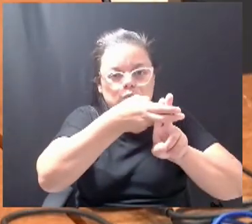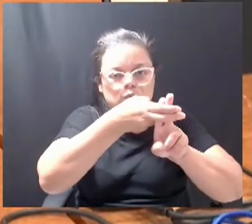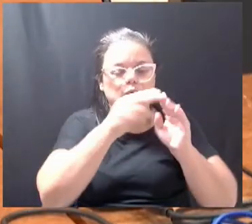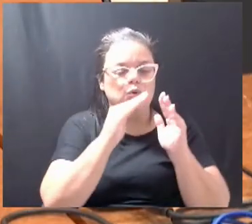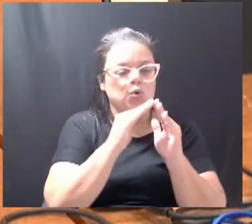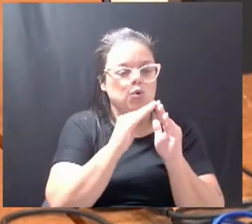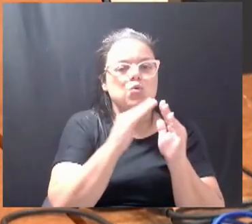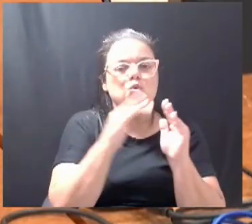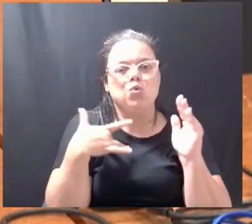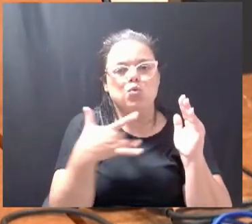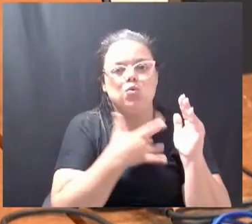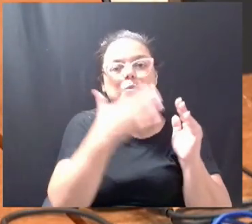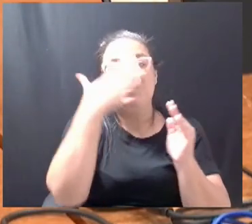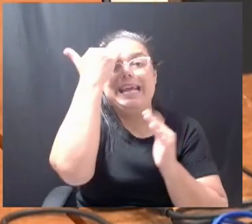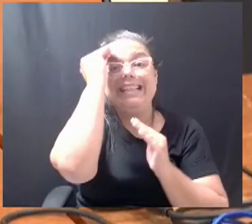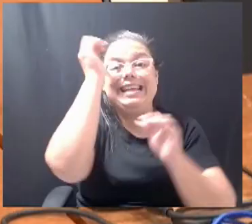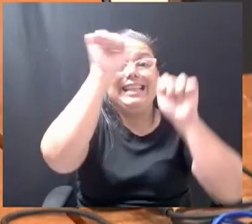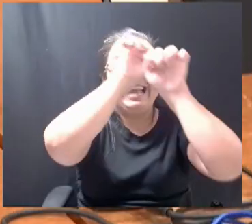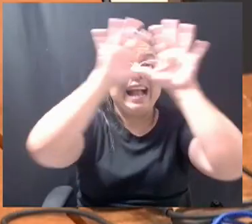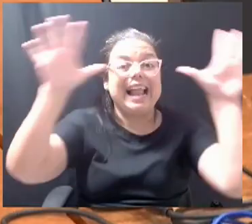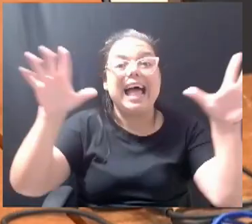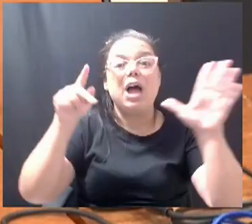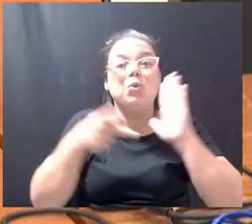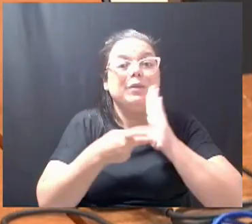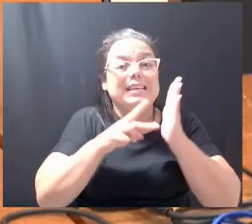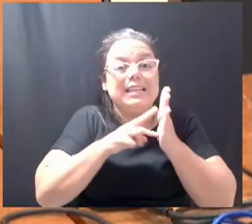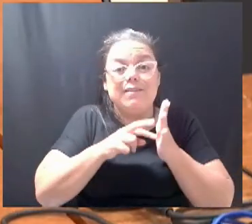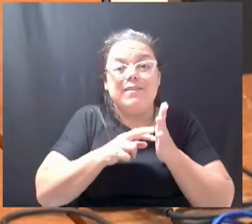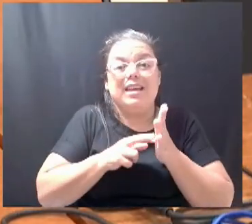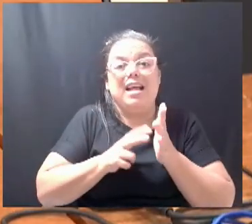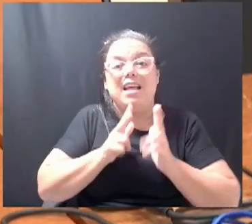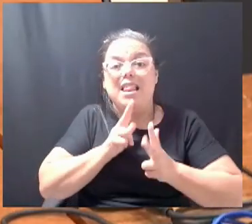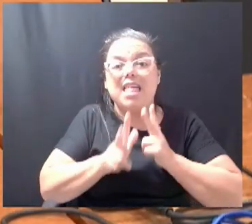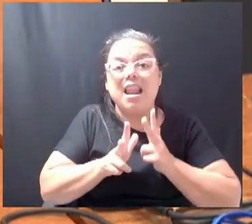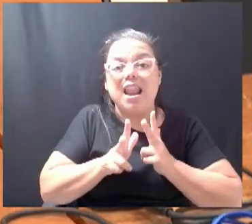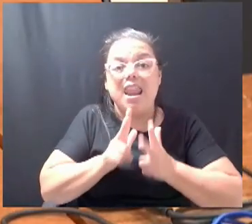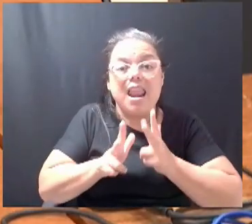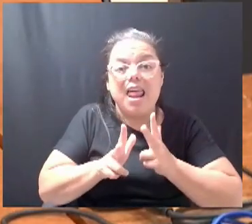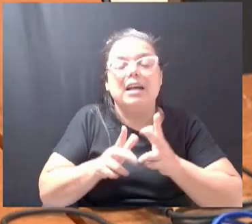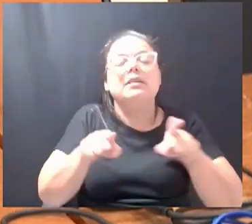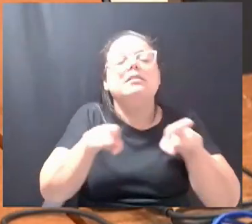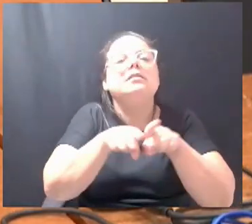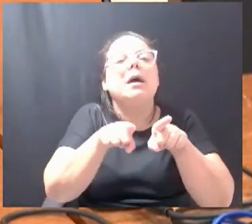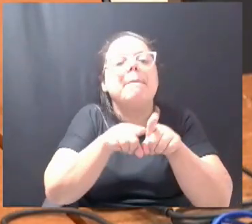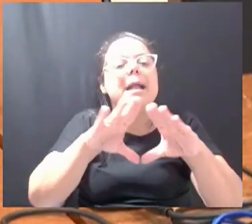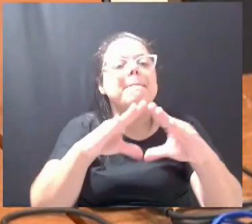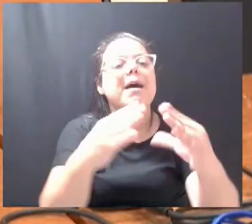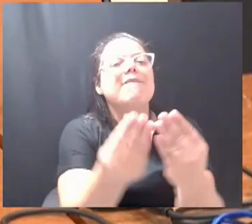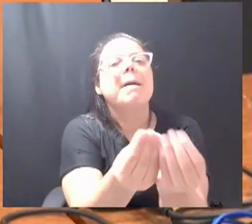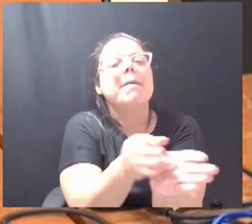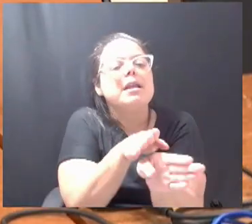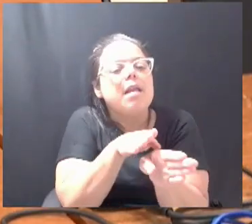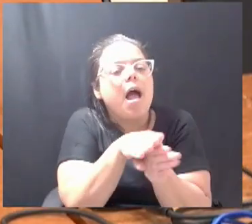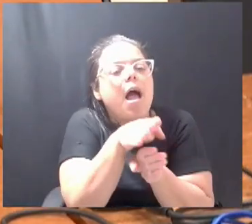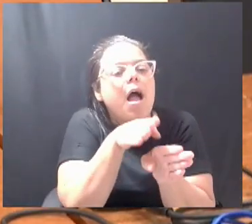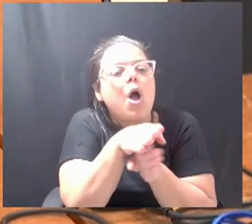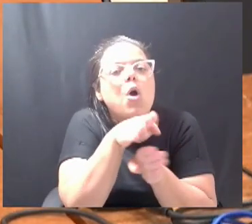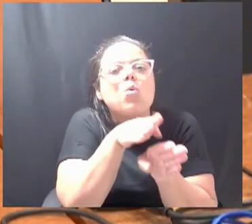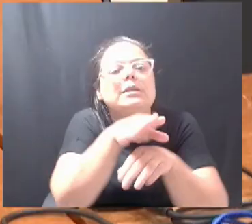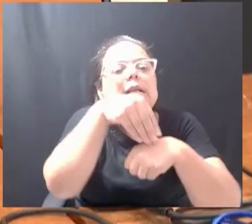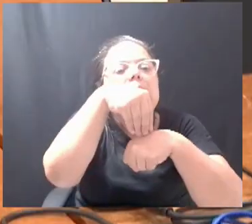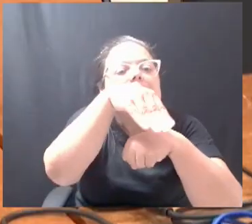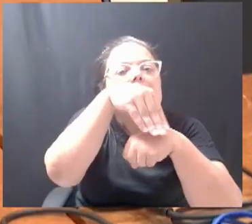gagueira, orientar, porque uma orientação à família já favorece um